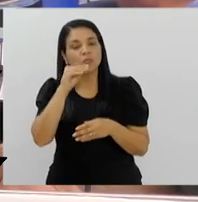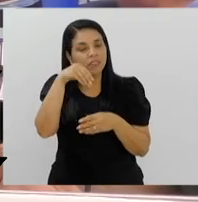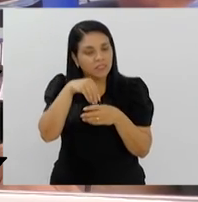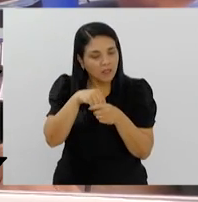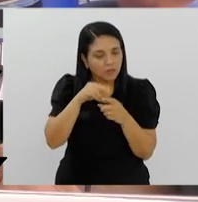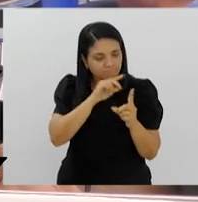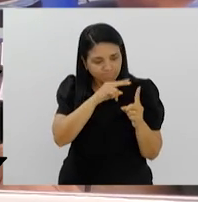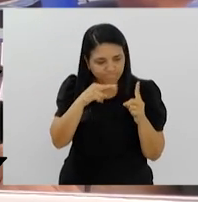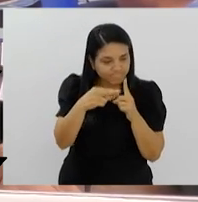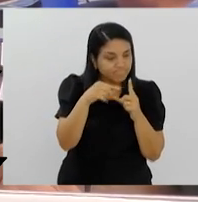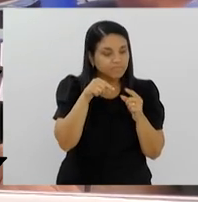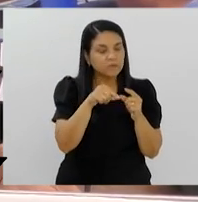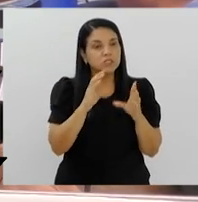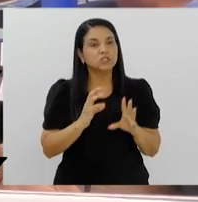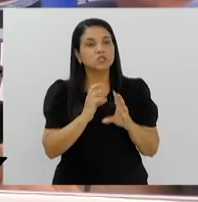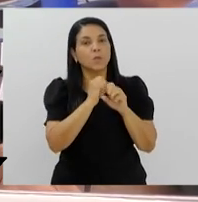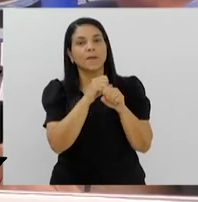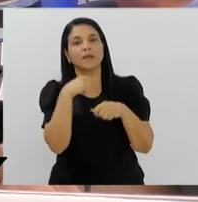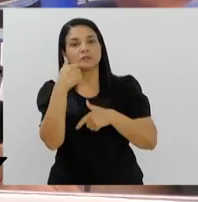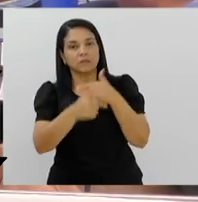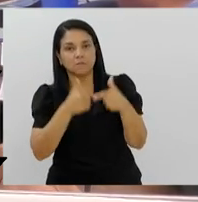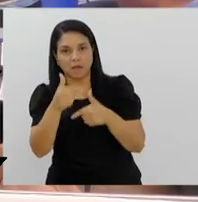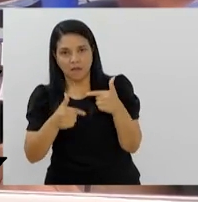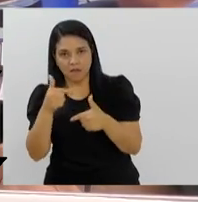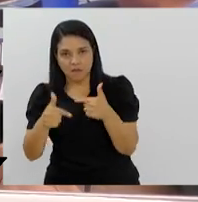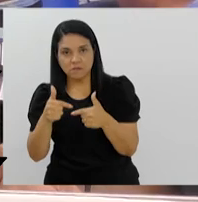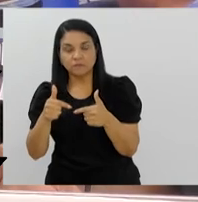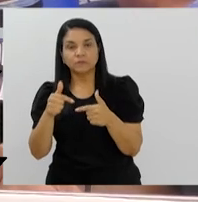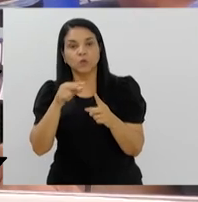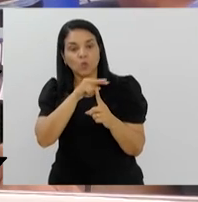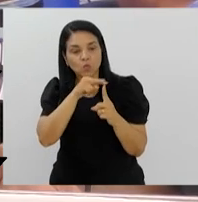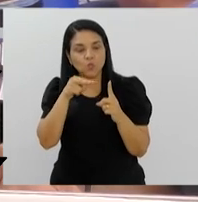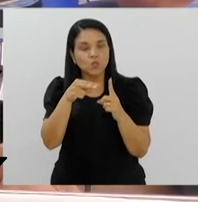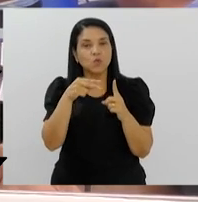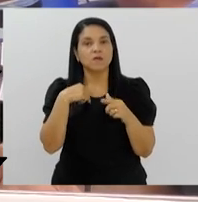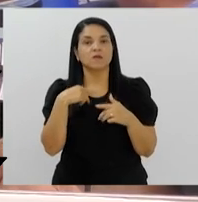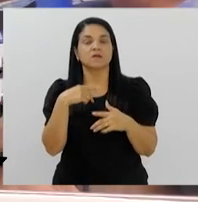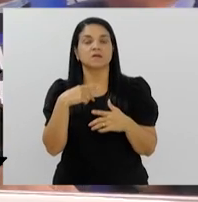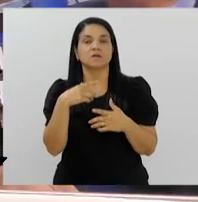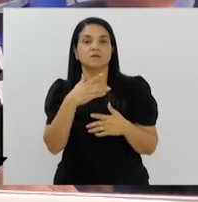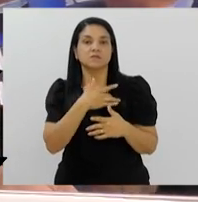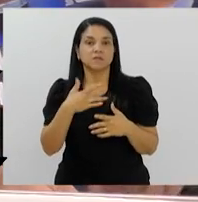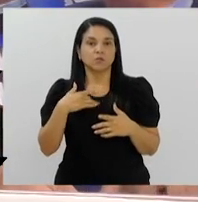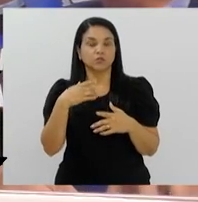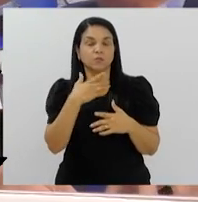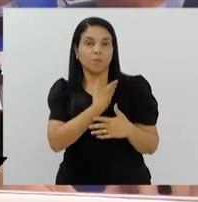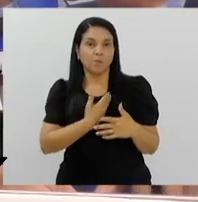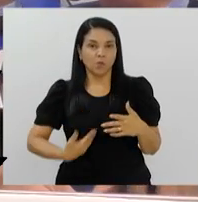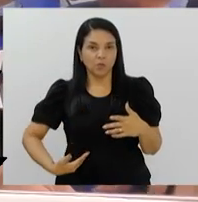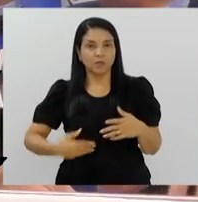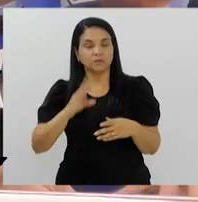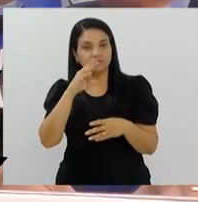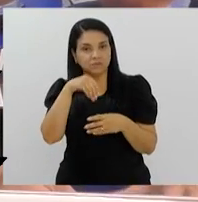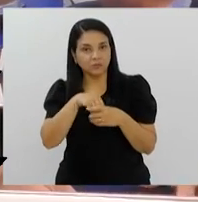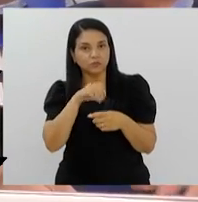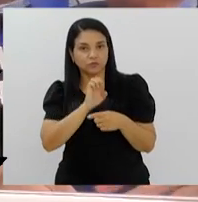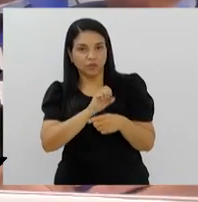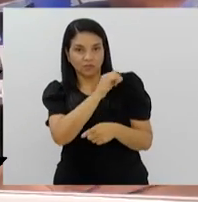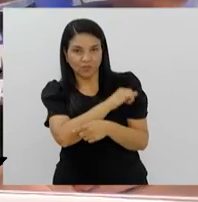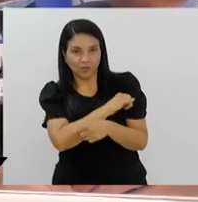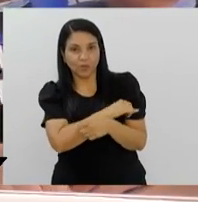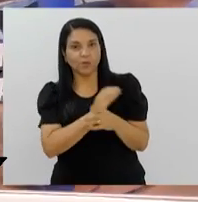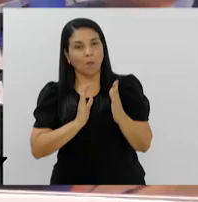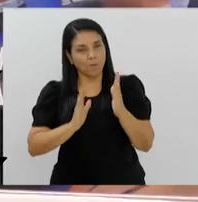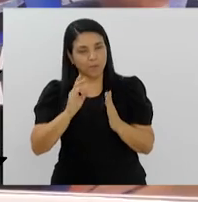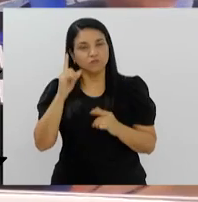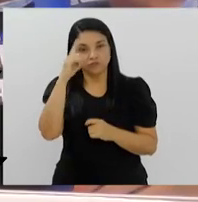somar ainda mais é alo que a gente tem que olhar também PR PR saúde pública do Estado do Rio de Janeiro que que também vive né momentos difíceis mas a gente tem que cobrar a